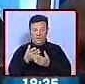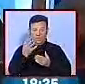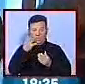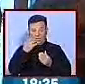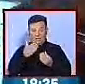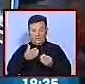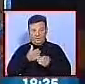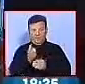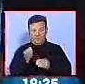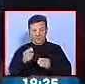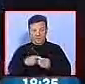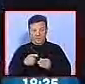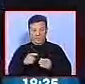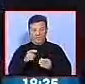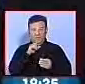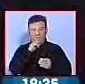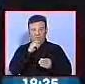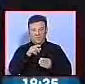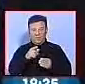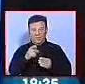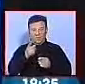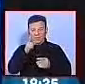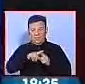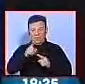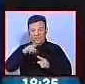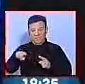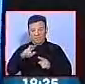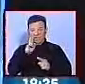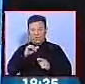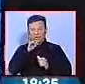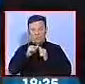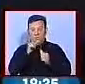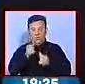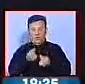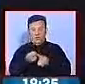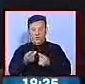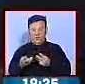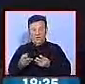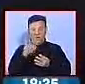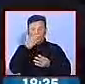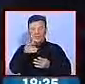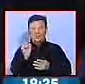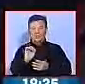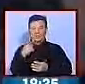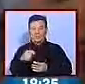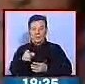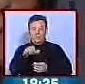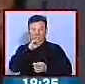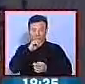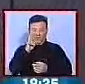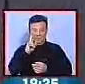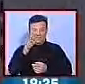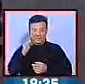plástico, vai-se decompor e portanto aparecem cores que aparentemente não estariam lá. Isto é possível ver sempre